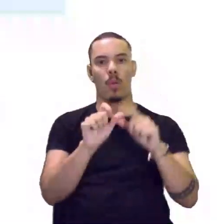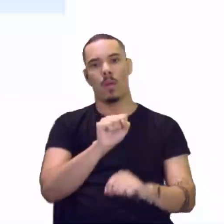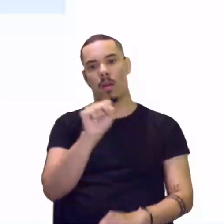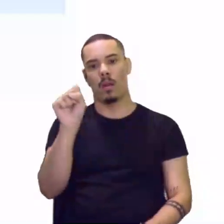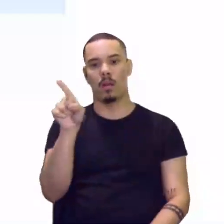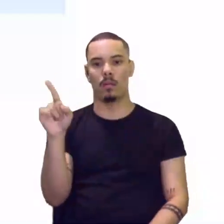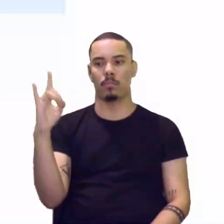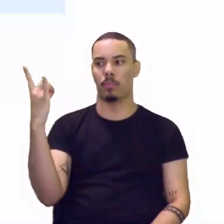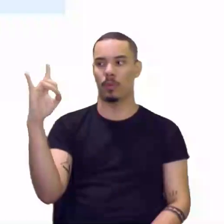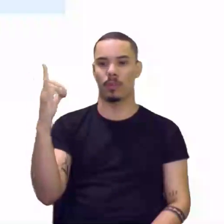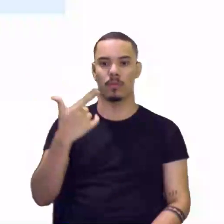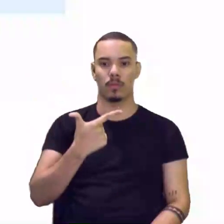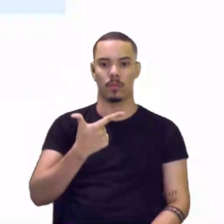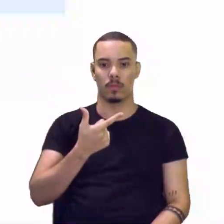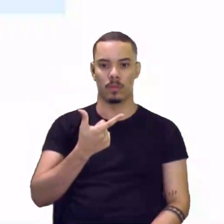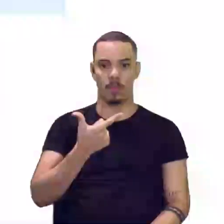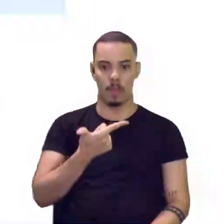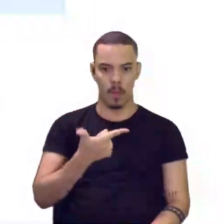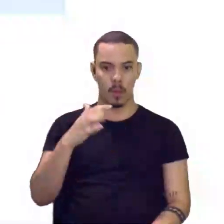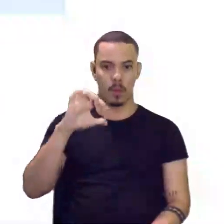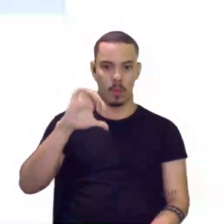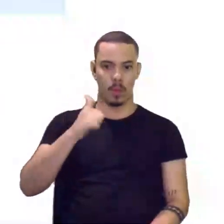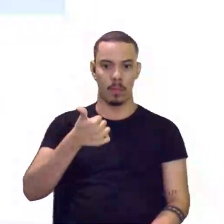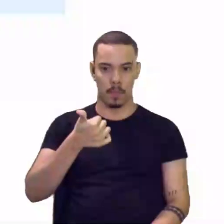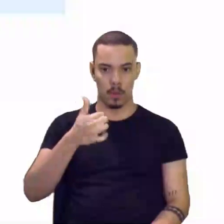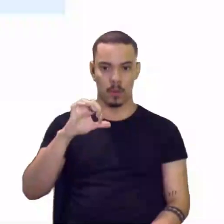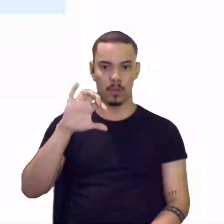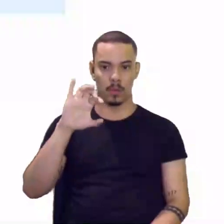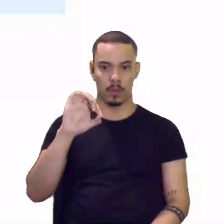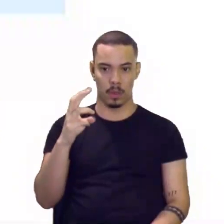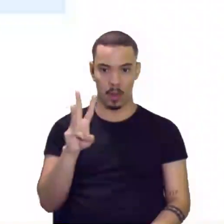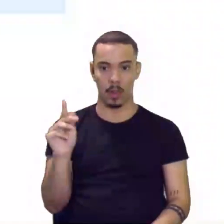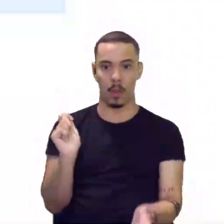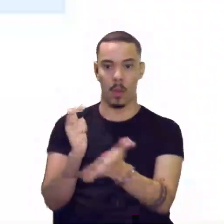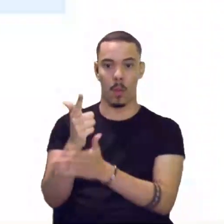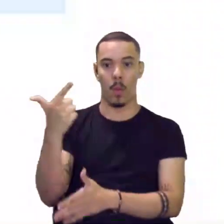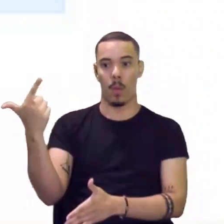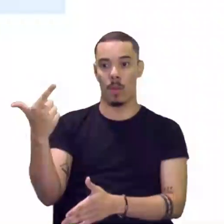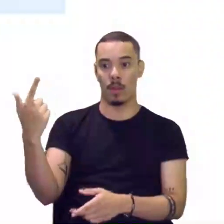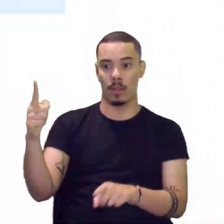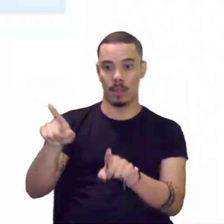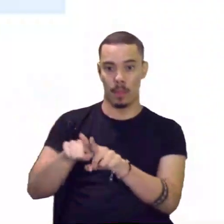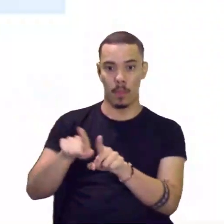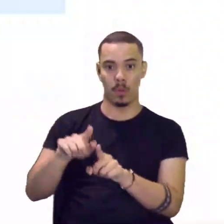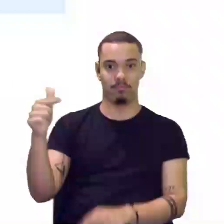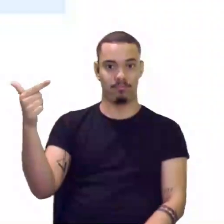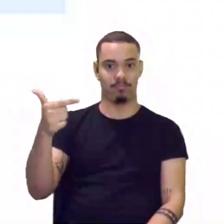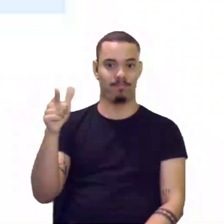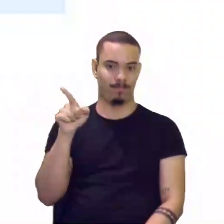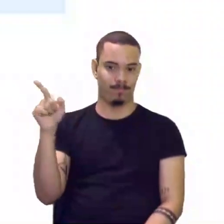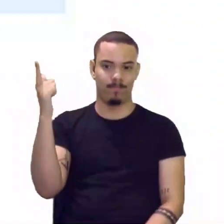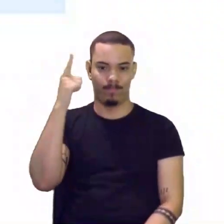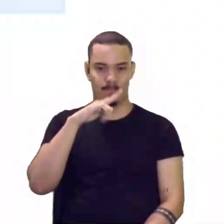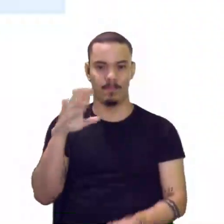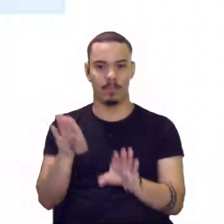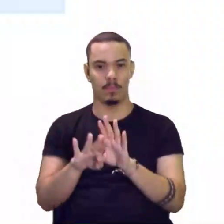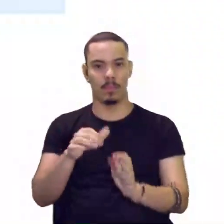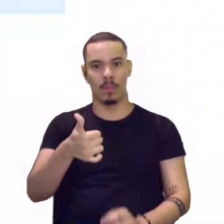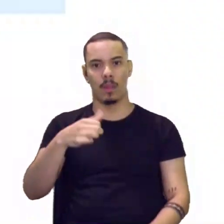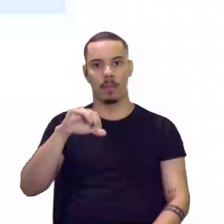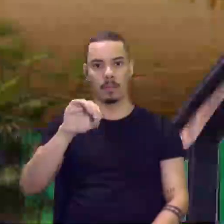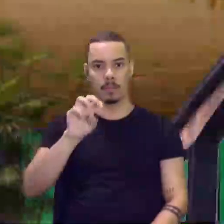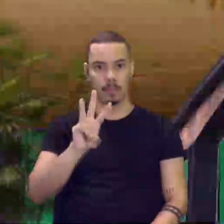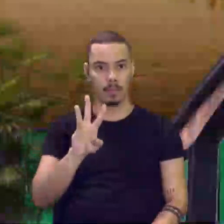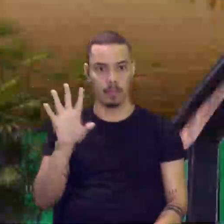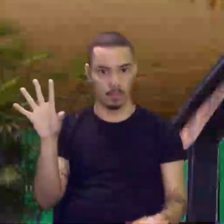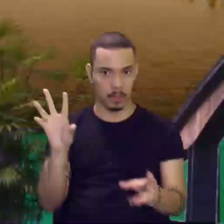Bolívia, em 1903. Então, claro que aqui a gente não quer se resumir, né, simplesmente só